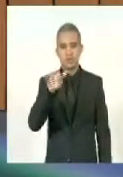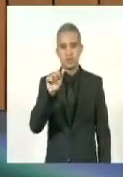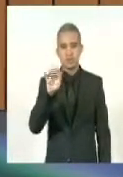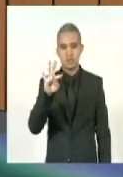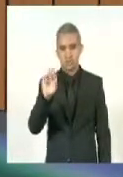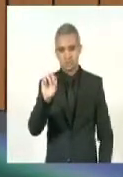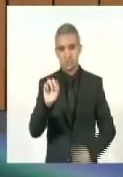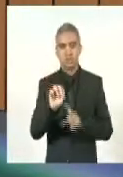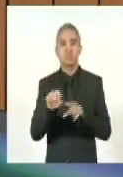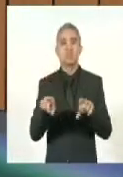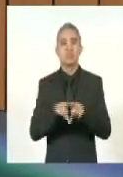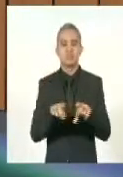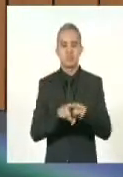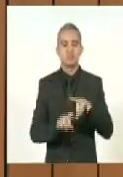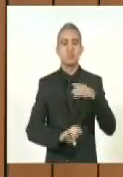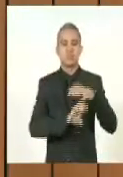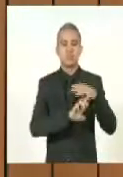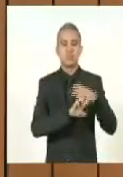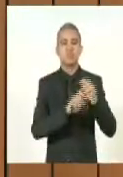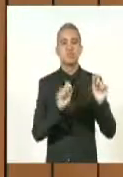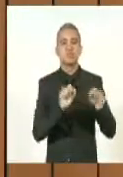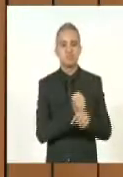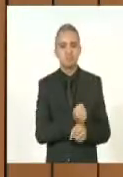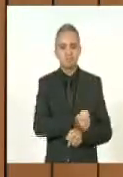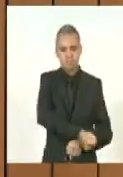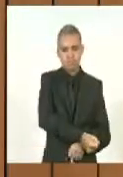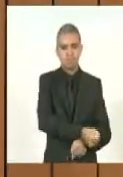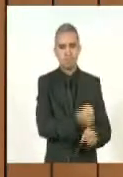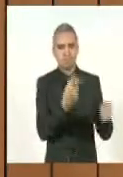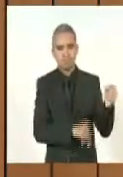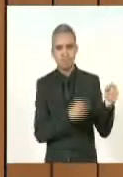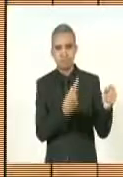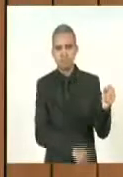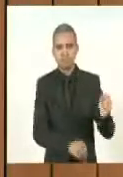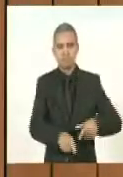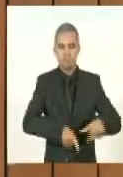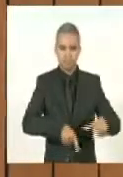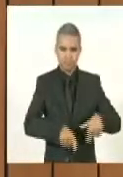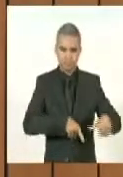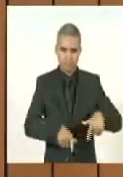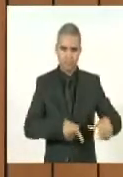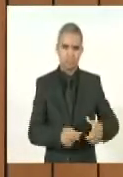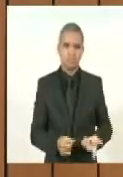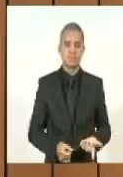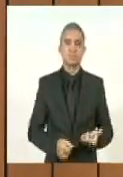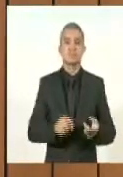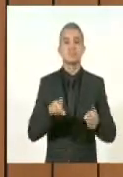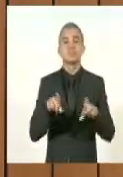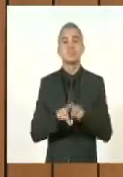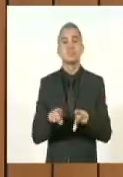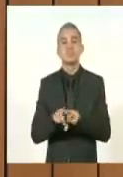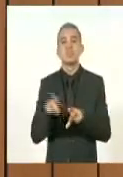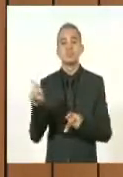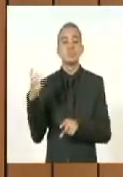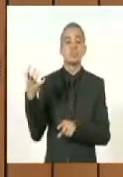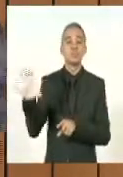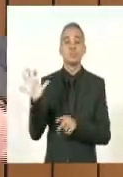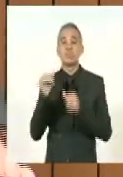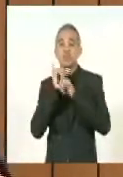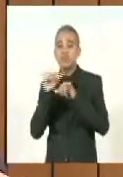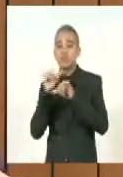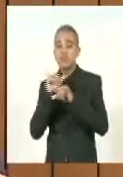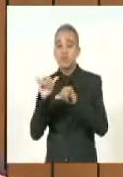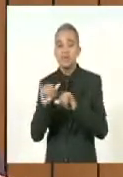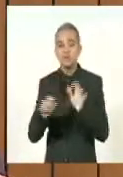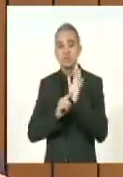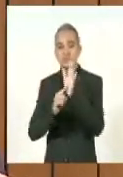escravo. Negar requerimentos da oposição que busca informações, entre outros, sobre contratos nebulosos, deputado